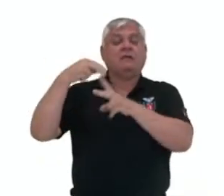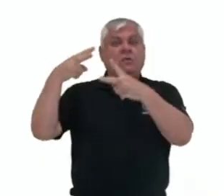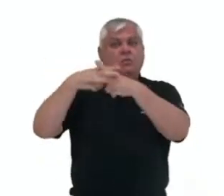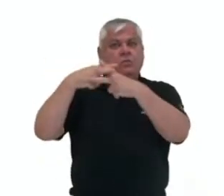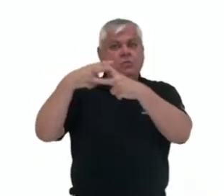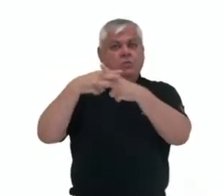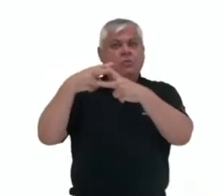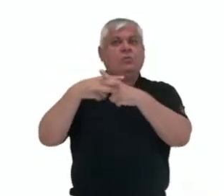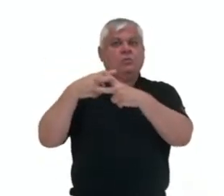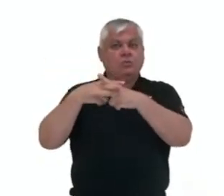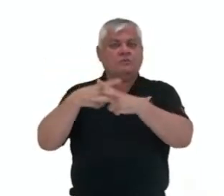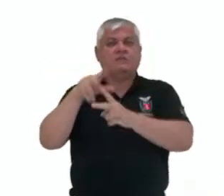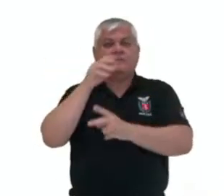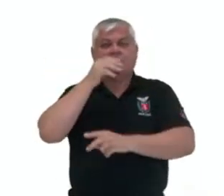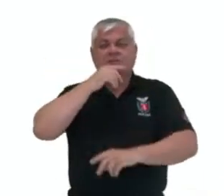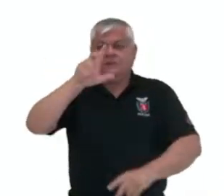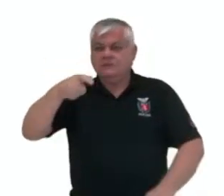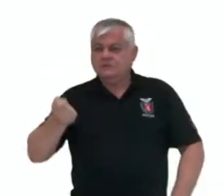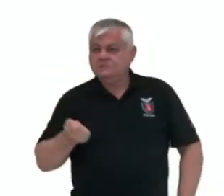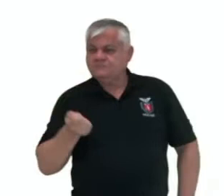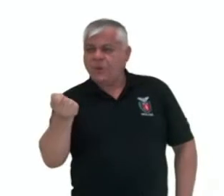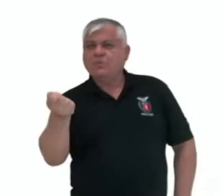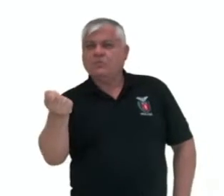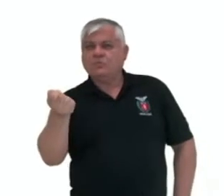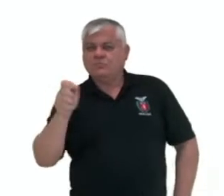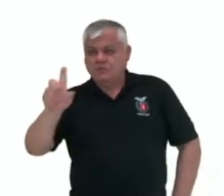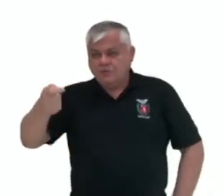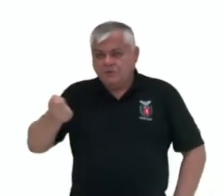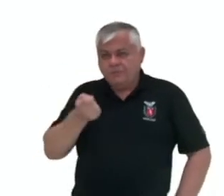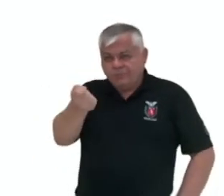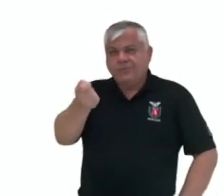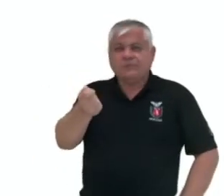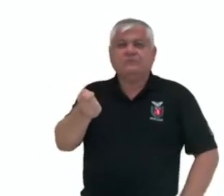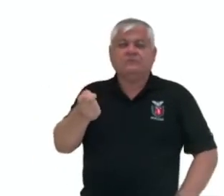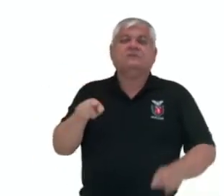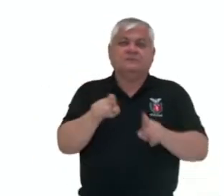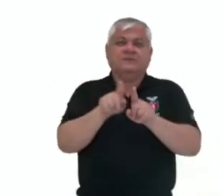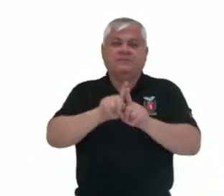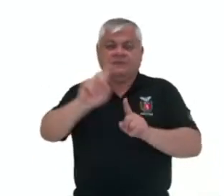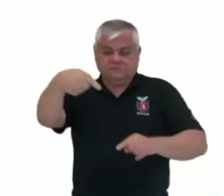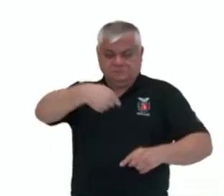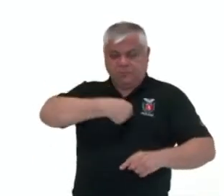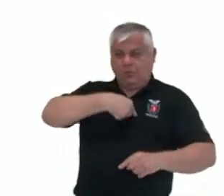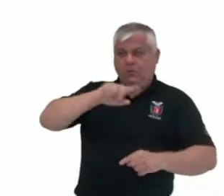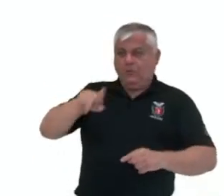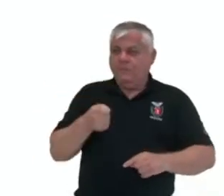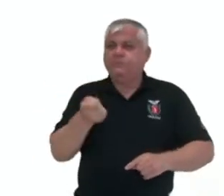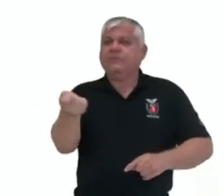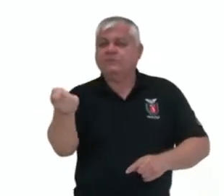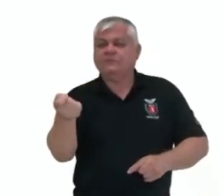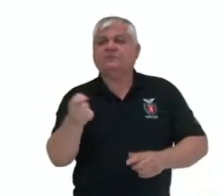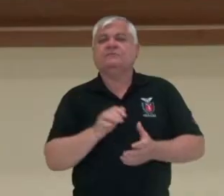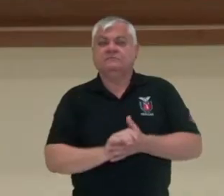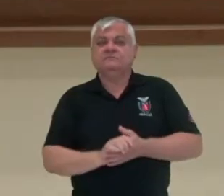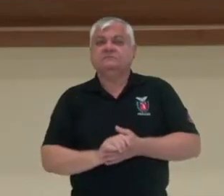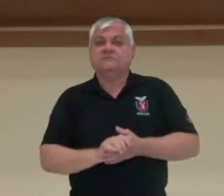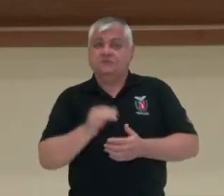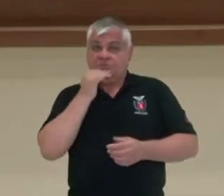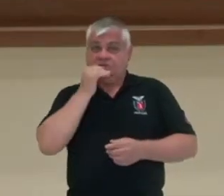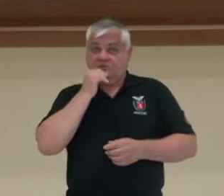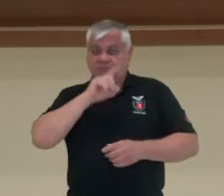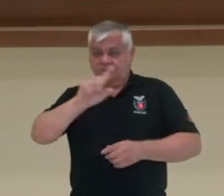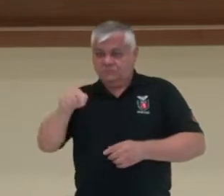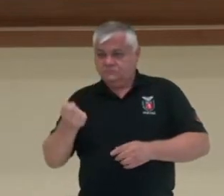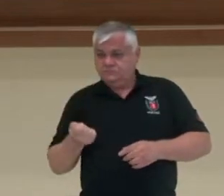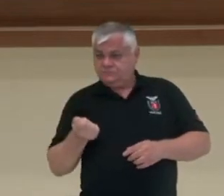era tocar no adversário com uma lâmina ao mesmo tempo em que se evita ser tocado por ele. Então, o objetivo é eu tocar o adversário com